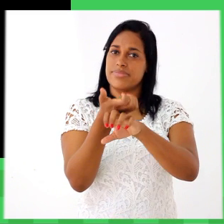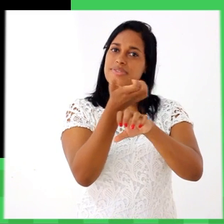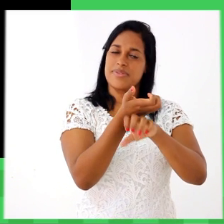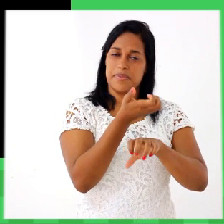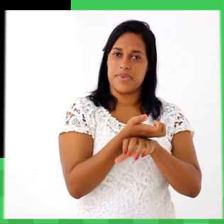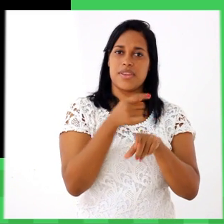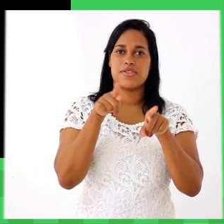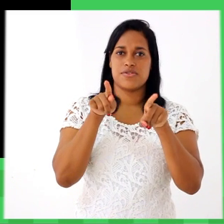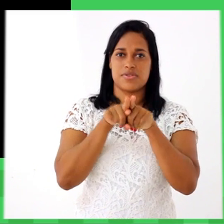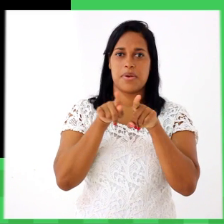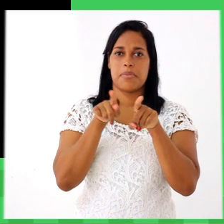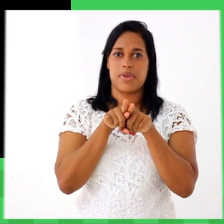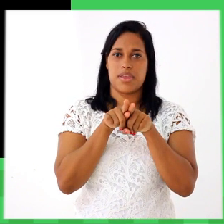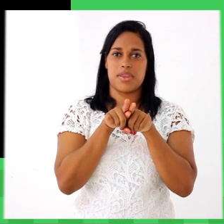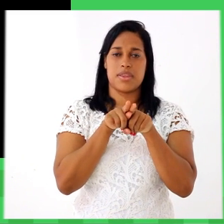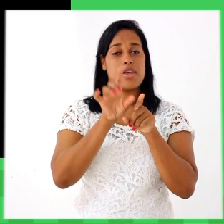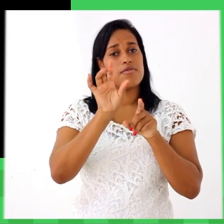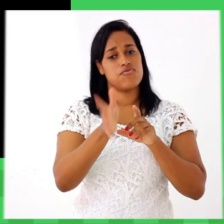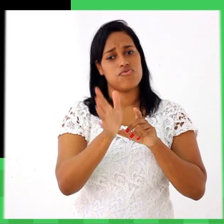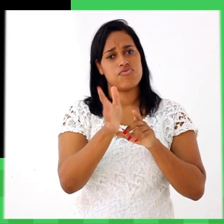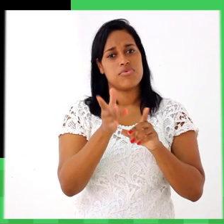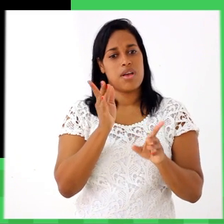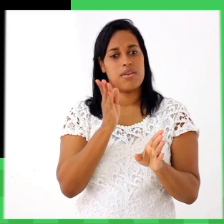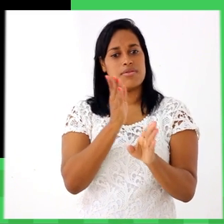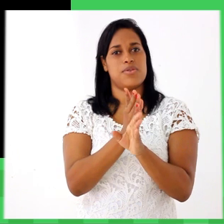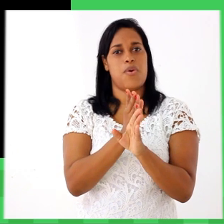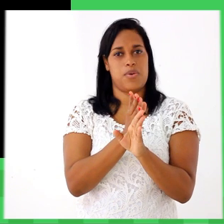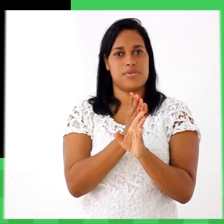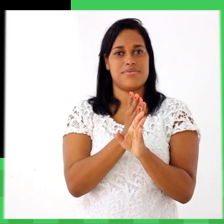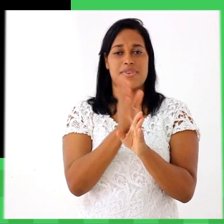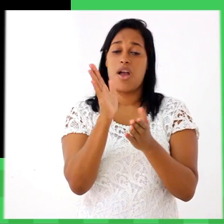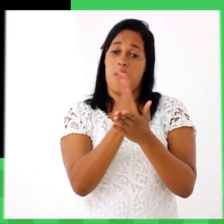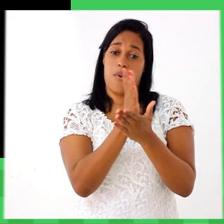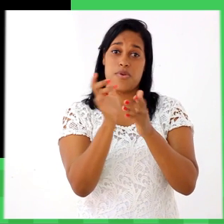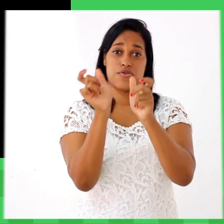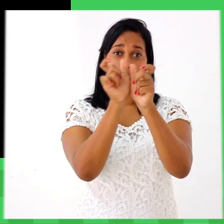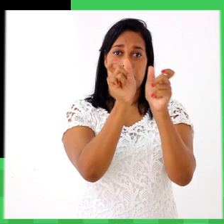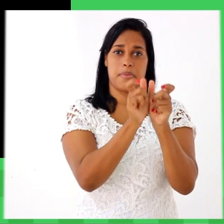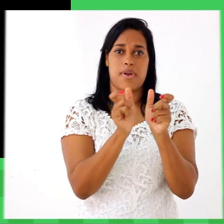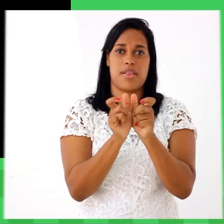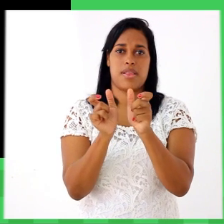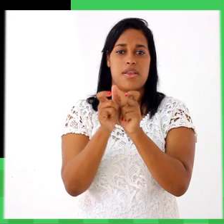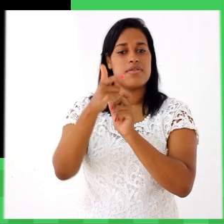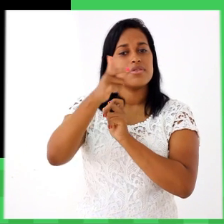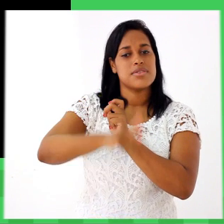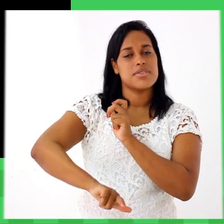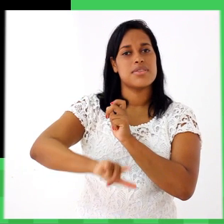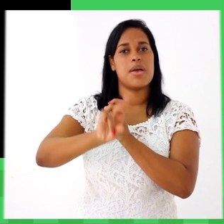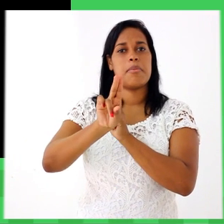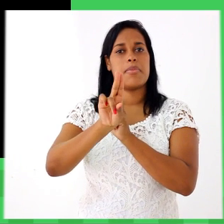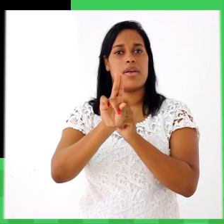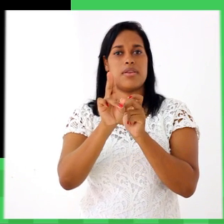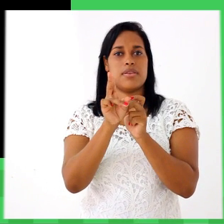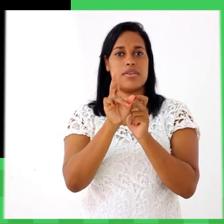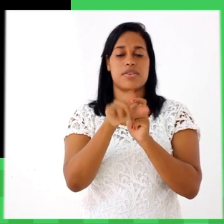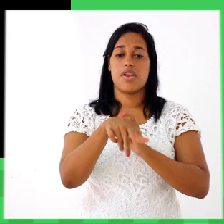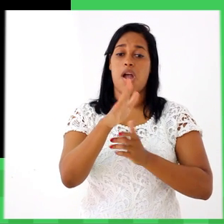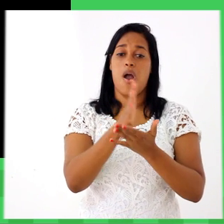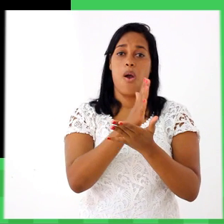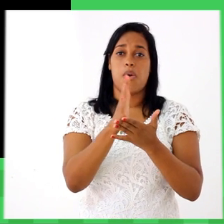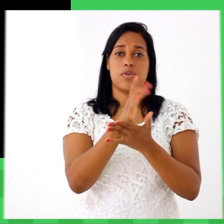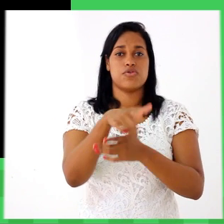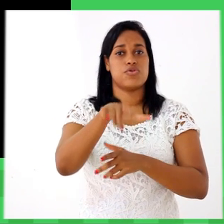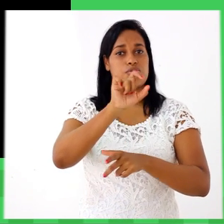disciplinas. De cara você já identifica. Aquelas palavras que mais se repetem numa descrição de requisitos no